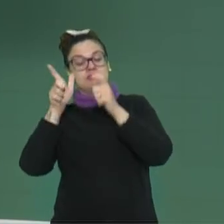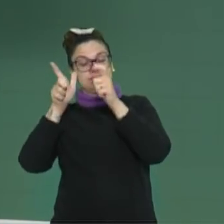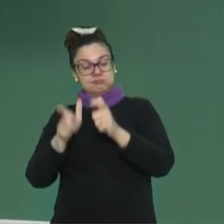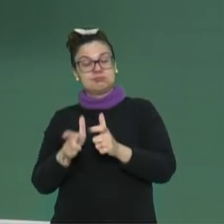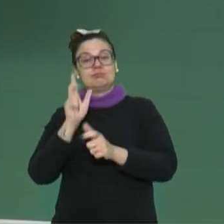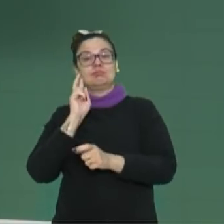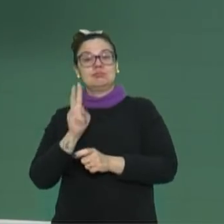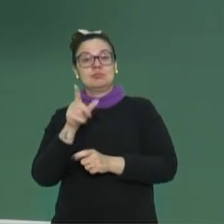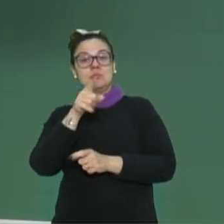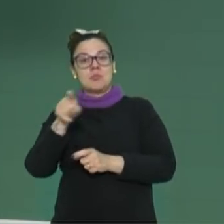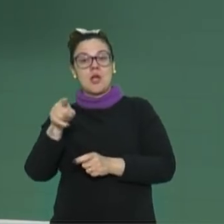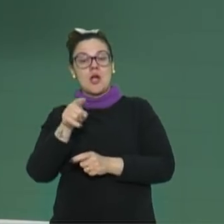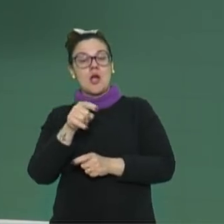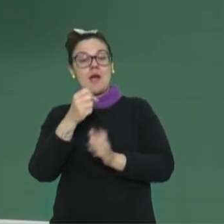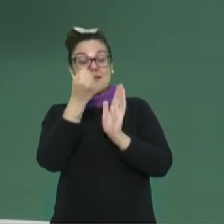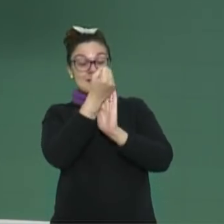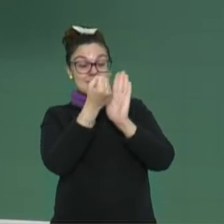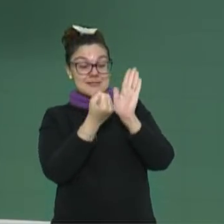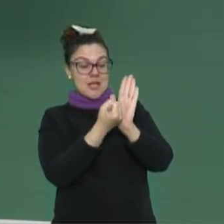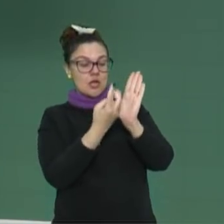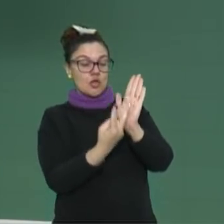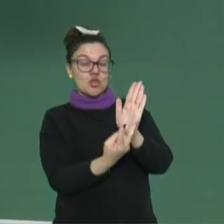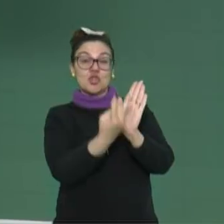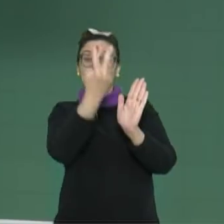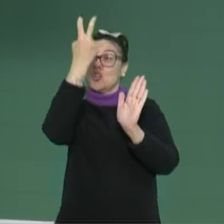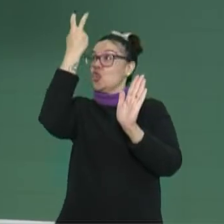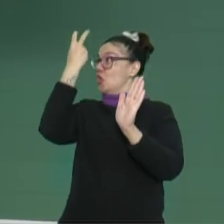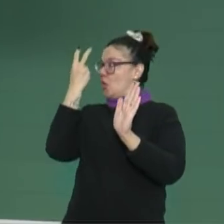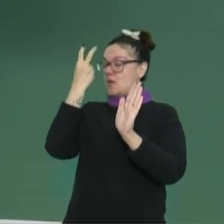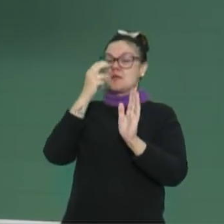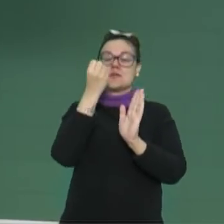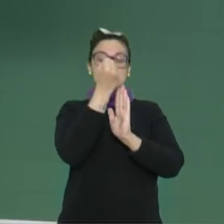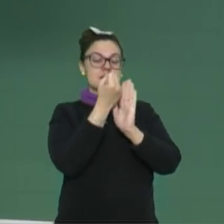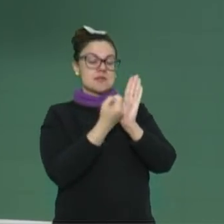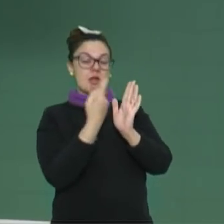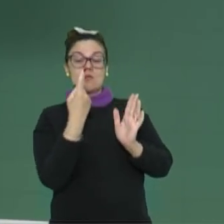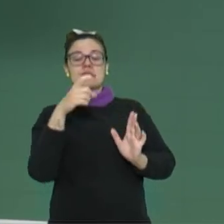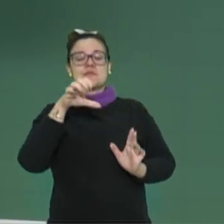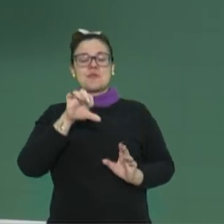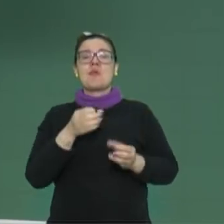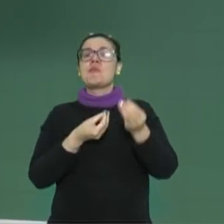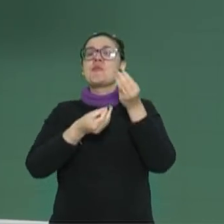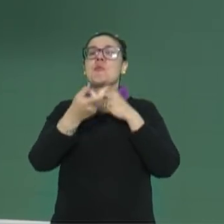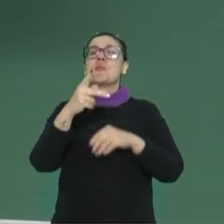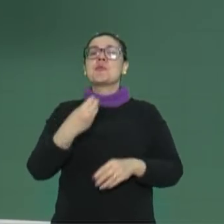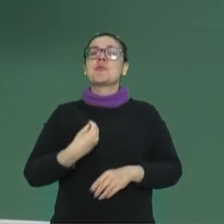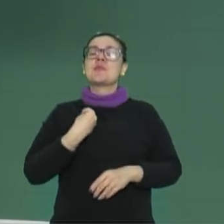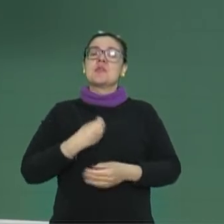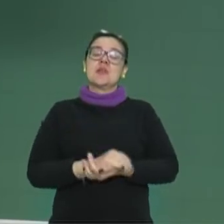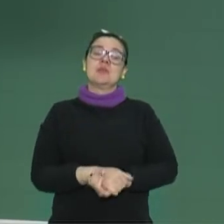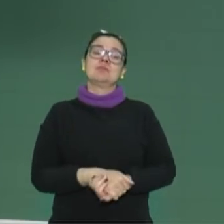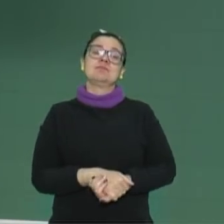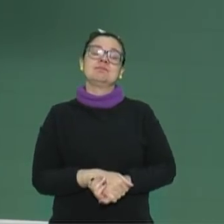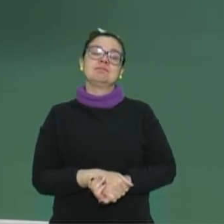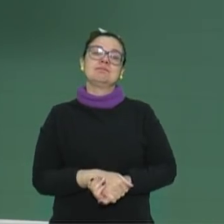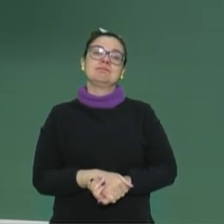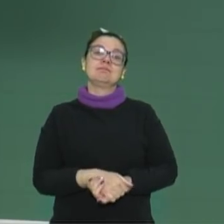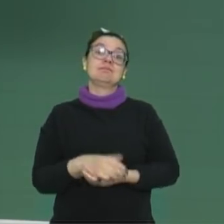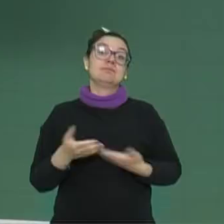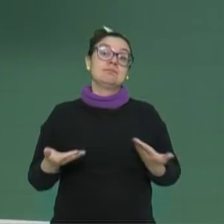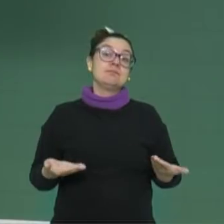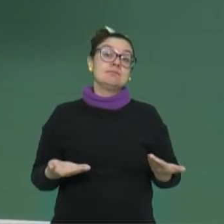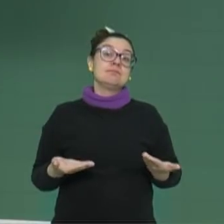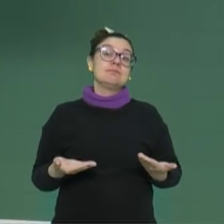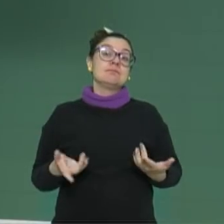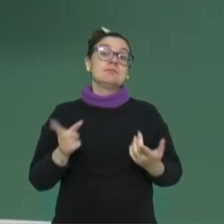hoje, há 2 séculos atrás, no século XIX, como seria a sua vida? Lá no início do século XIX.